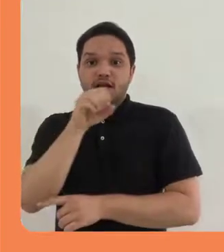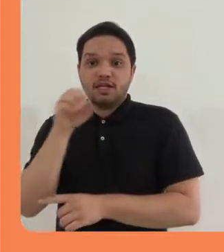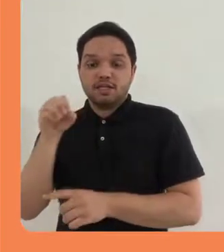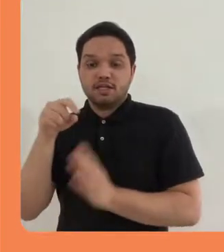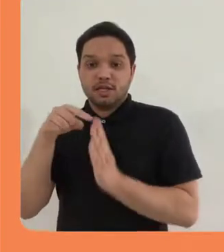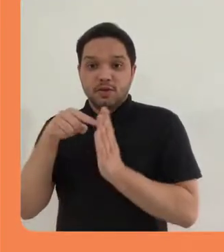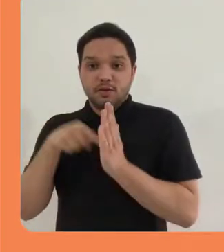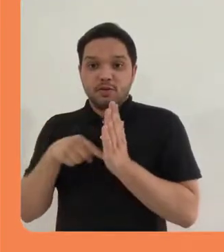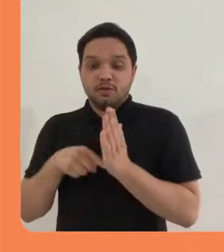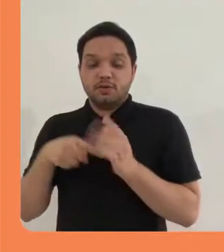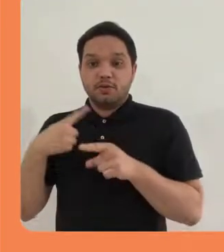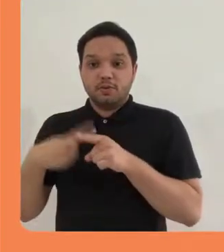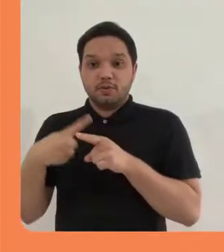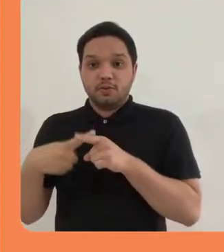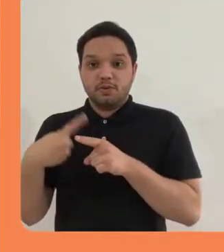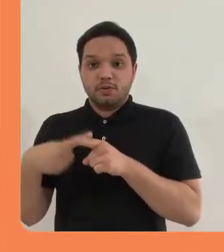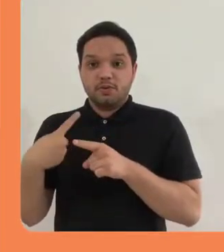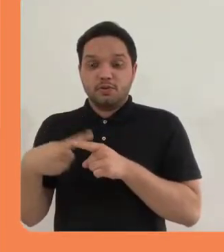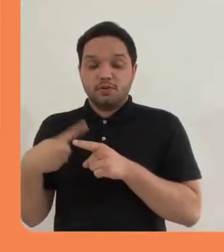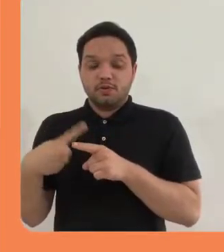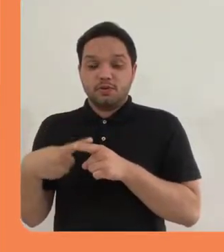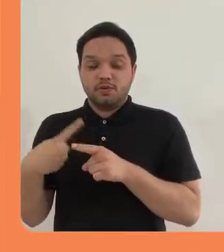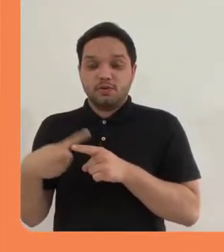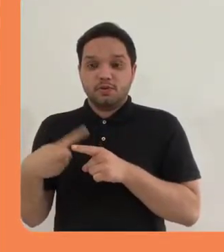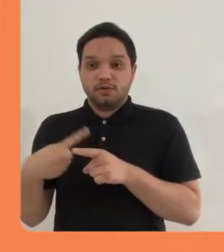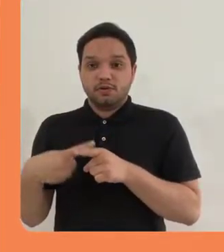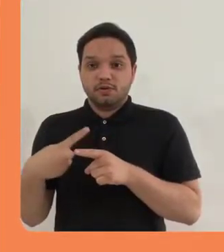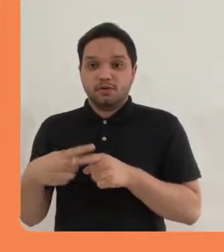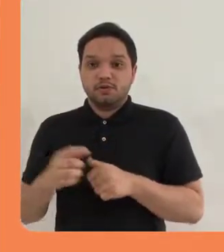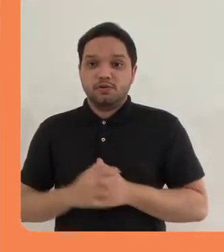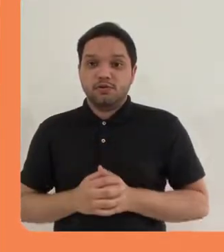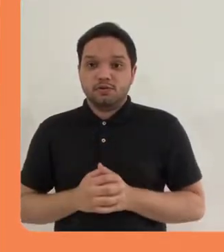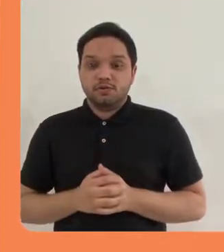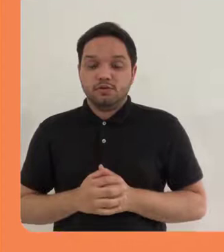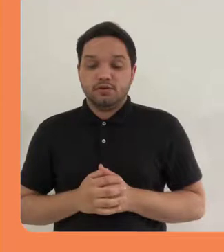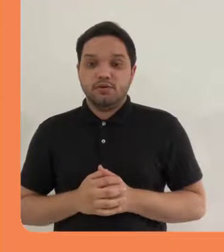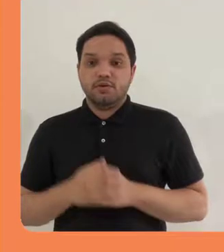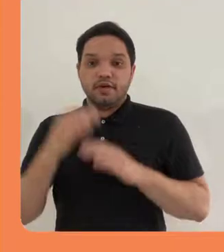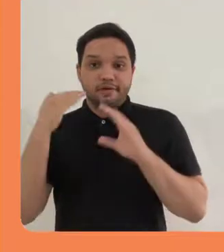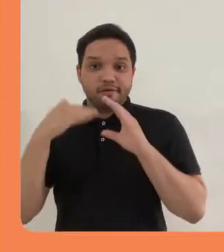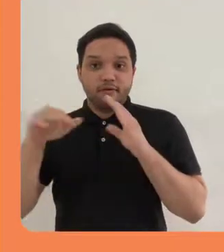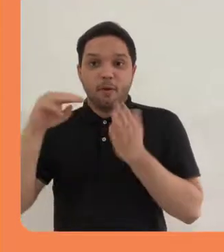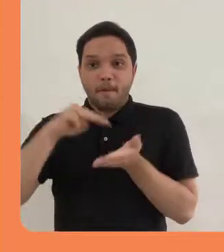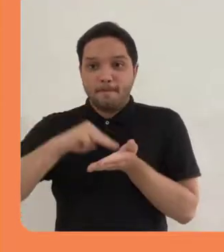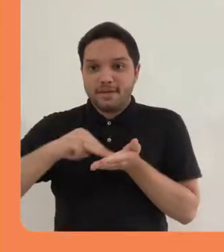50 pontos por termos acessado o curso, mais 100 pontos por